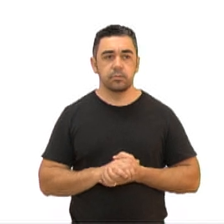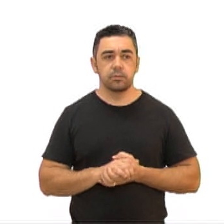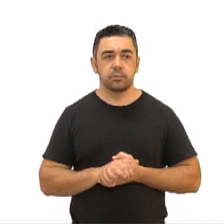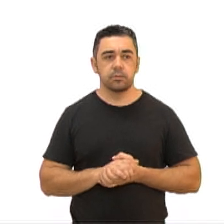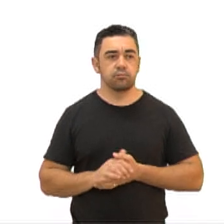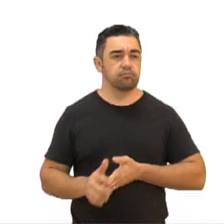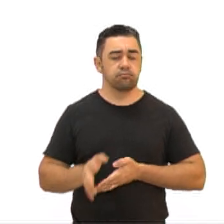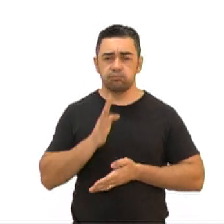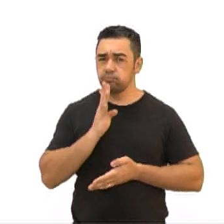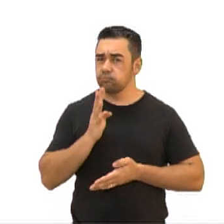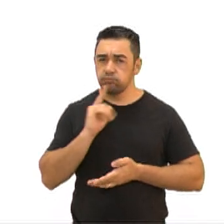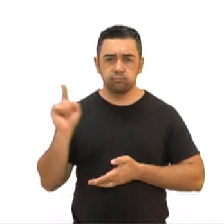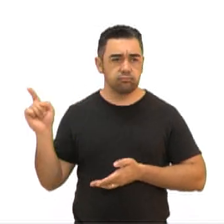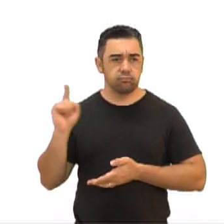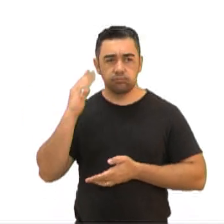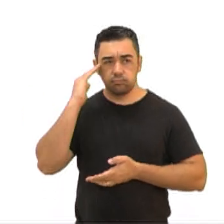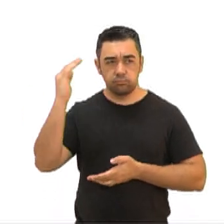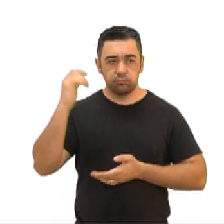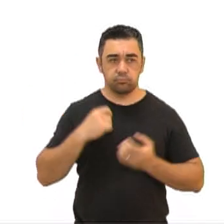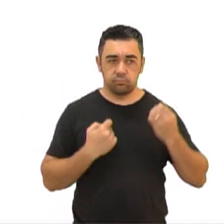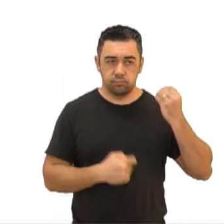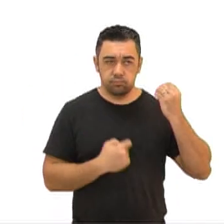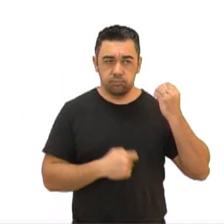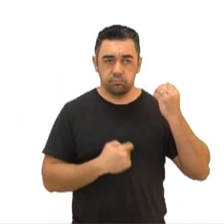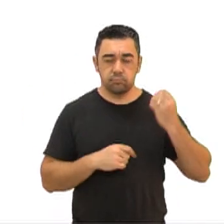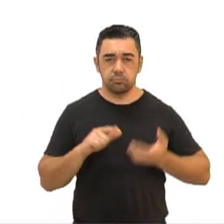Essa é bem conhecida, a guitarra.